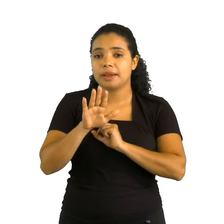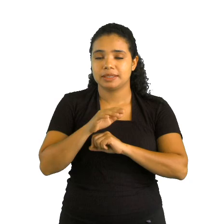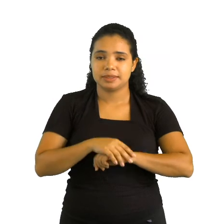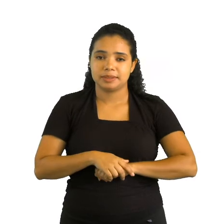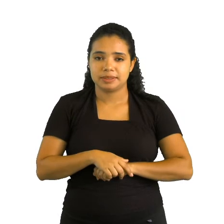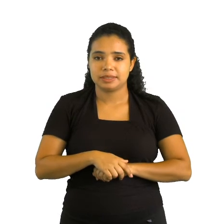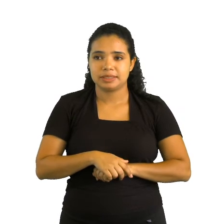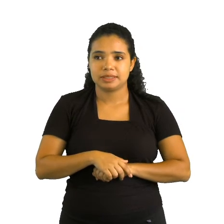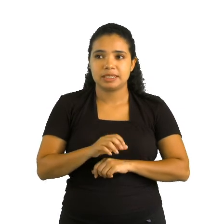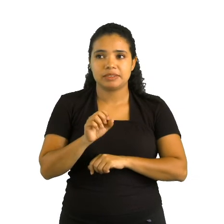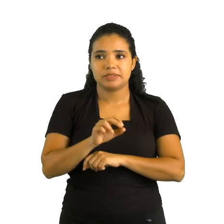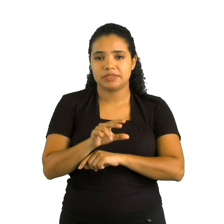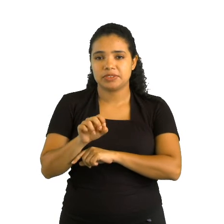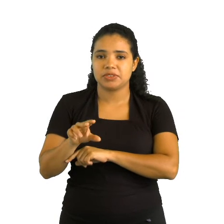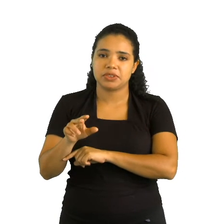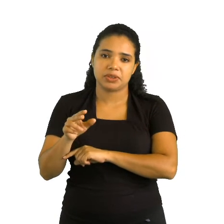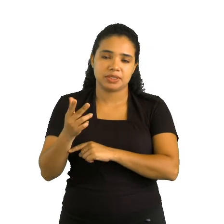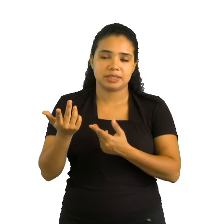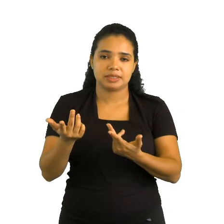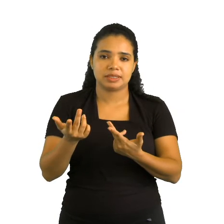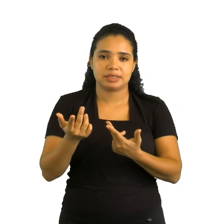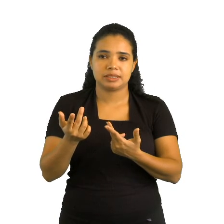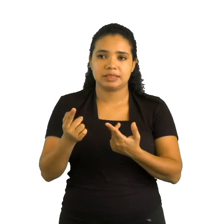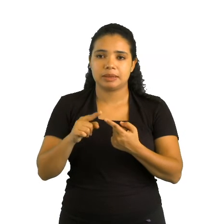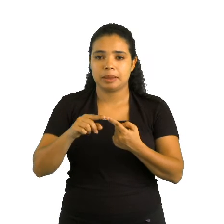De viroses comuns.